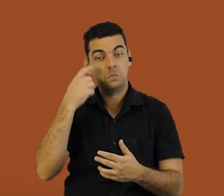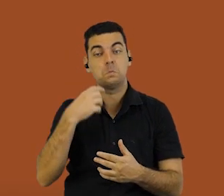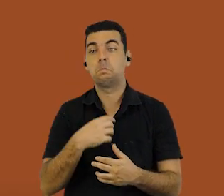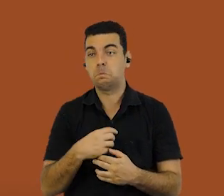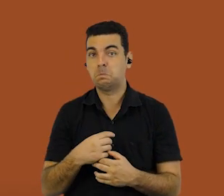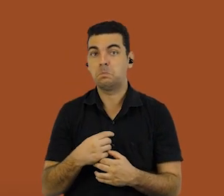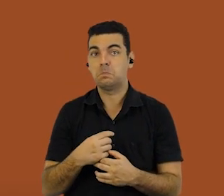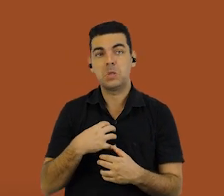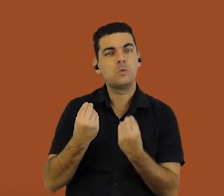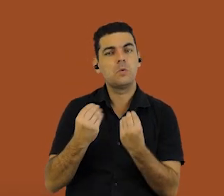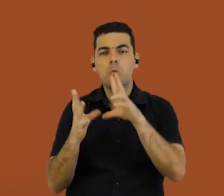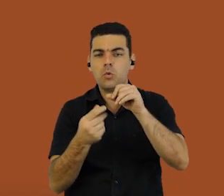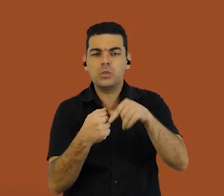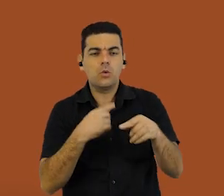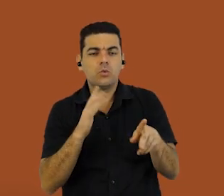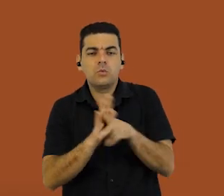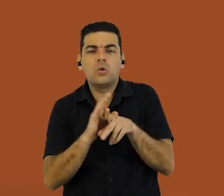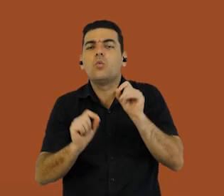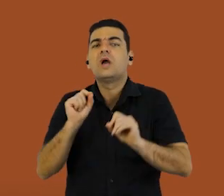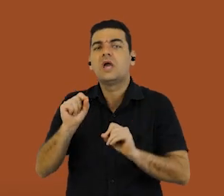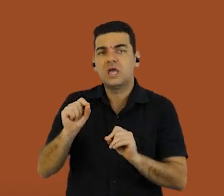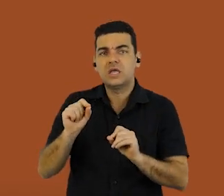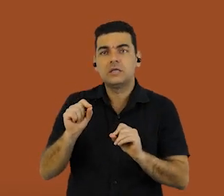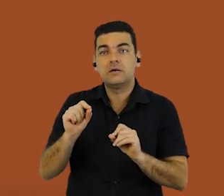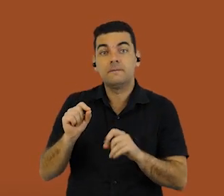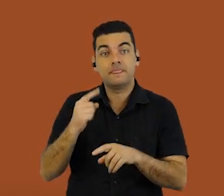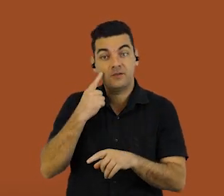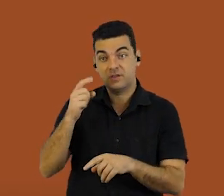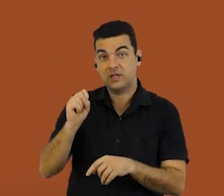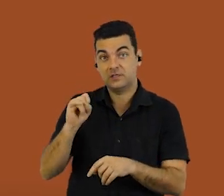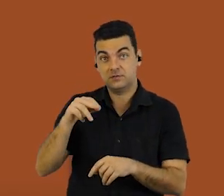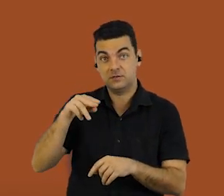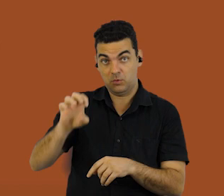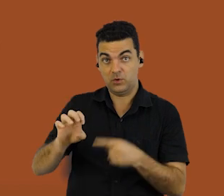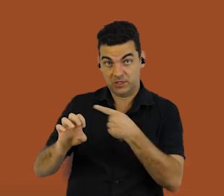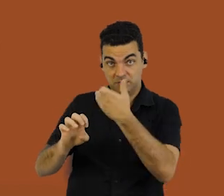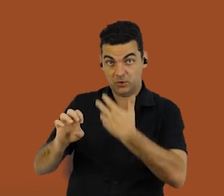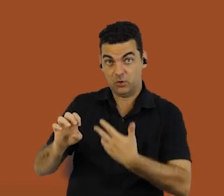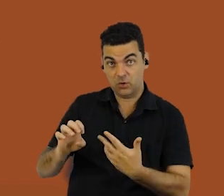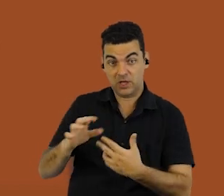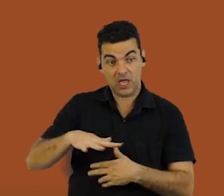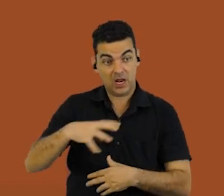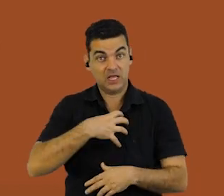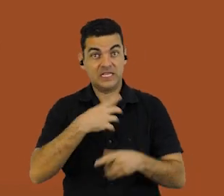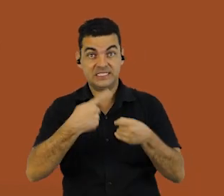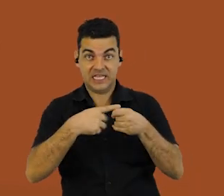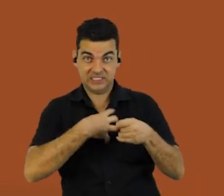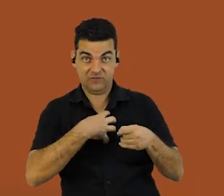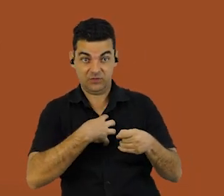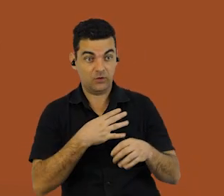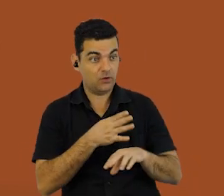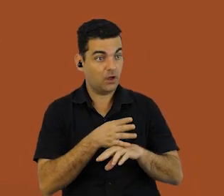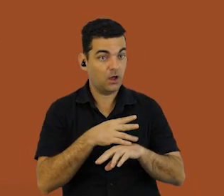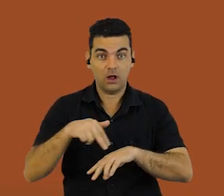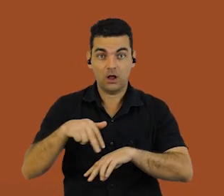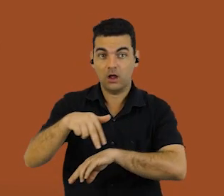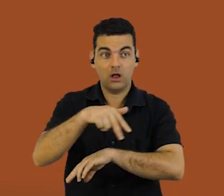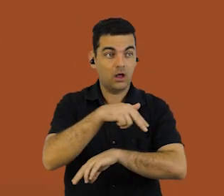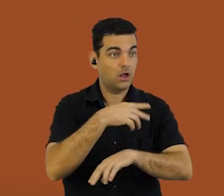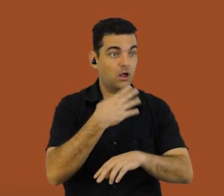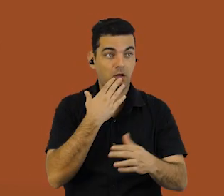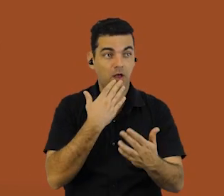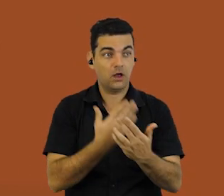mundo, né? E eu já vi a Simone falar desse encontro com Salvador, né? Em um outro